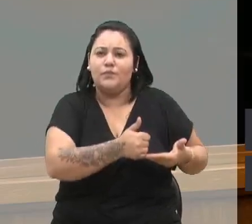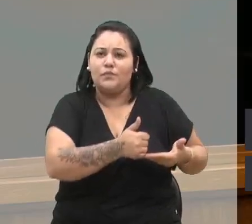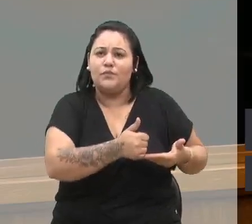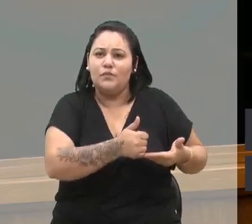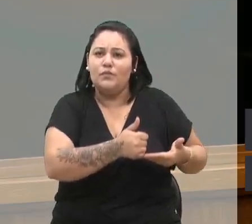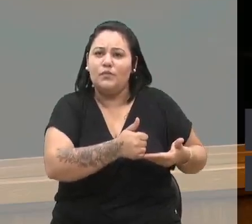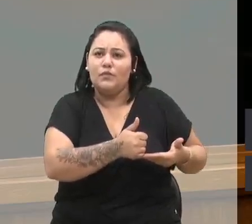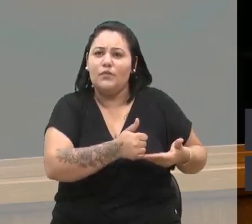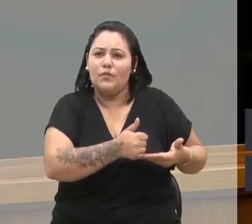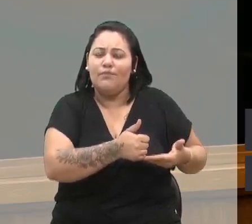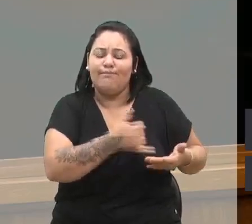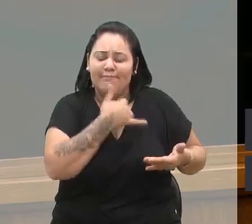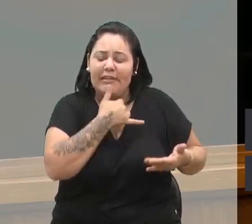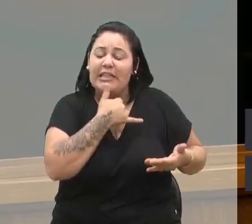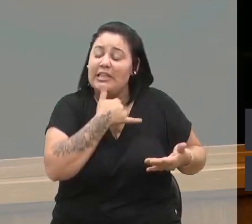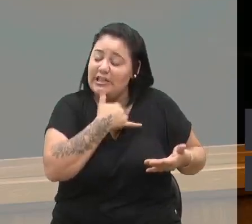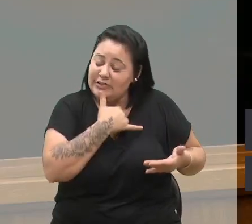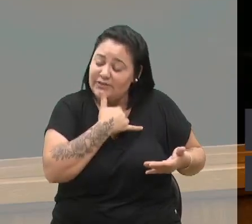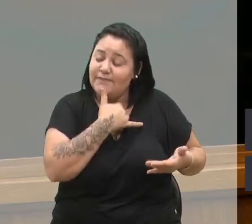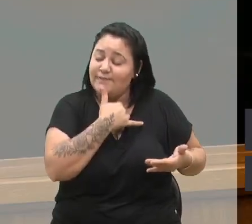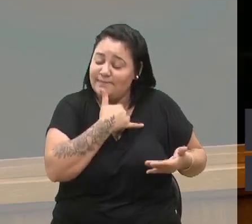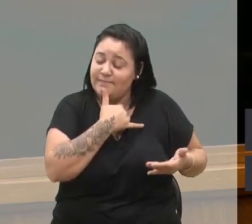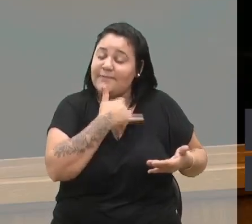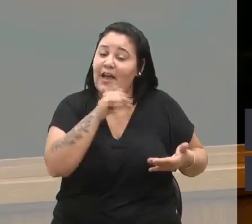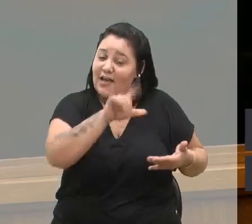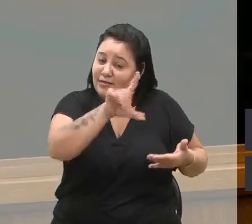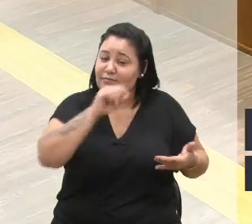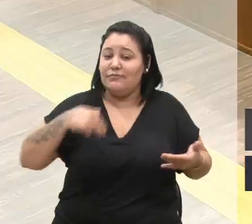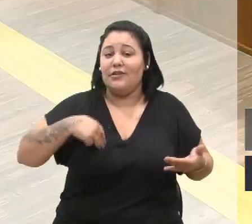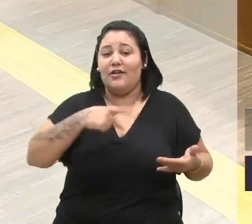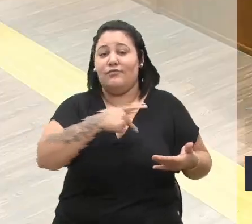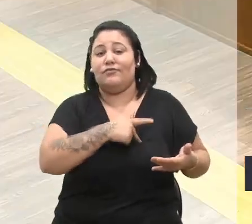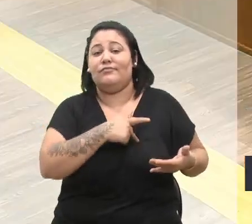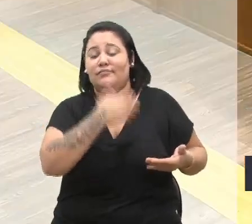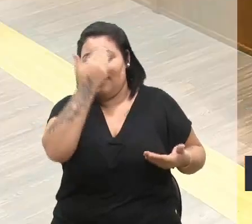essa decisão do Ministério Público. Obrigada. Com a palavra...